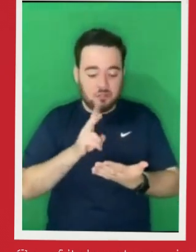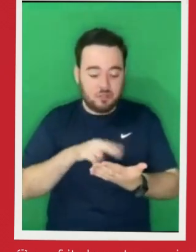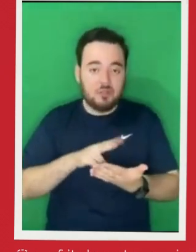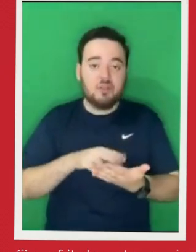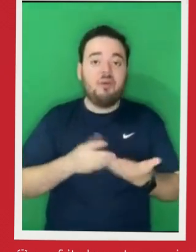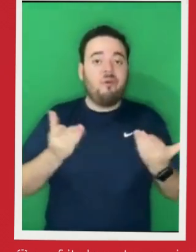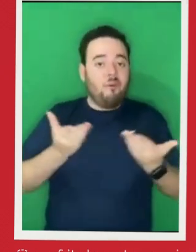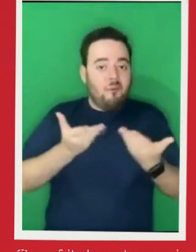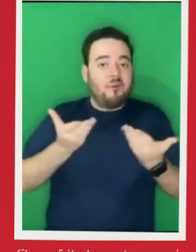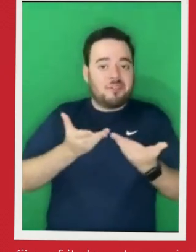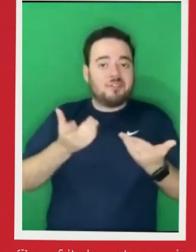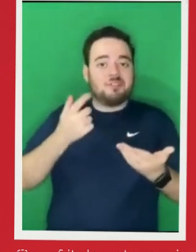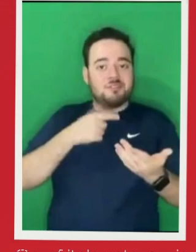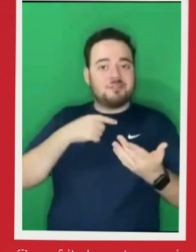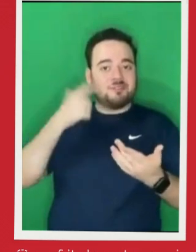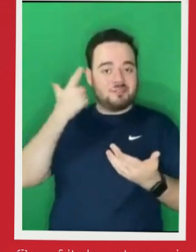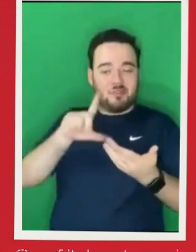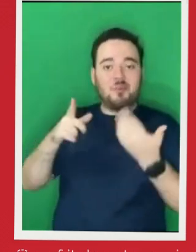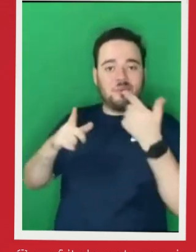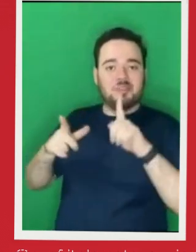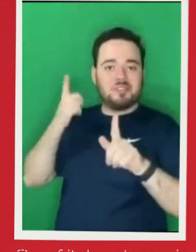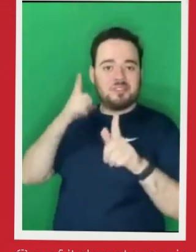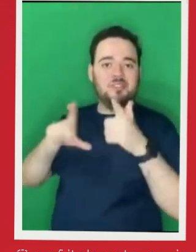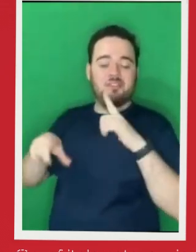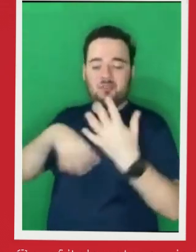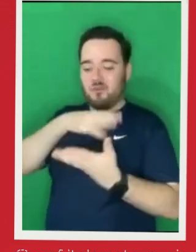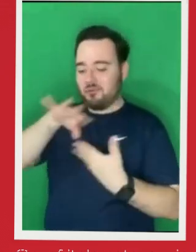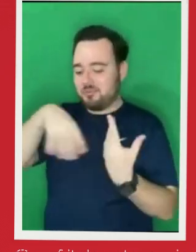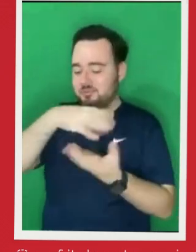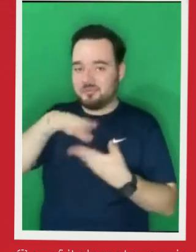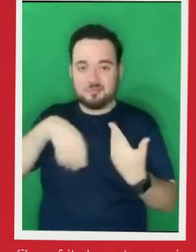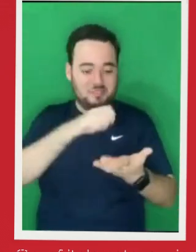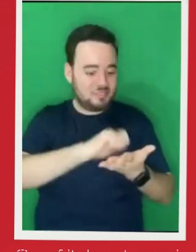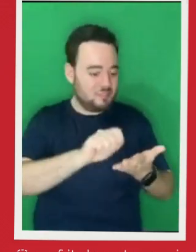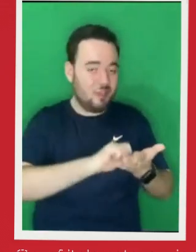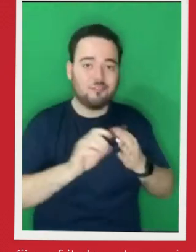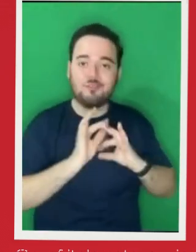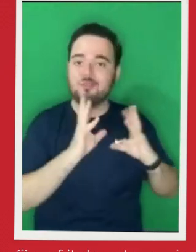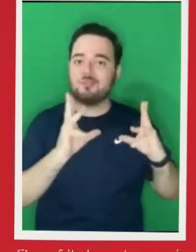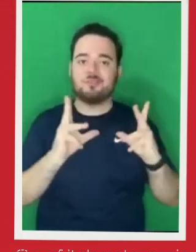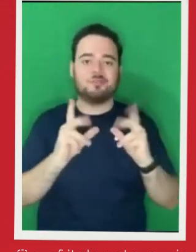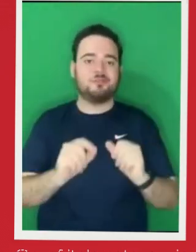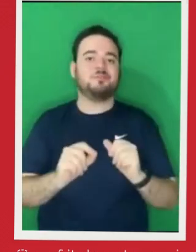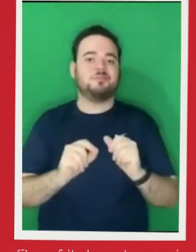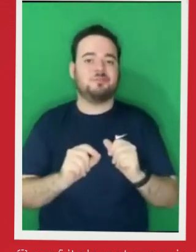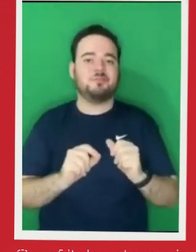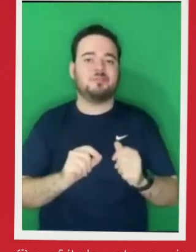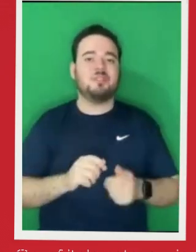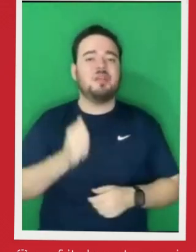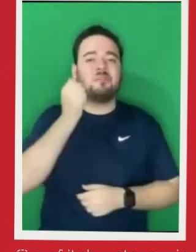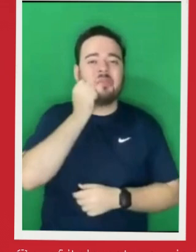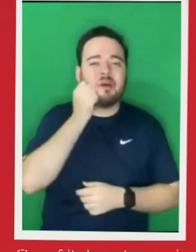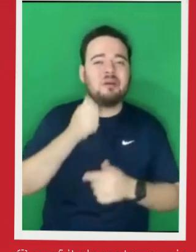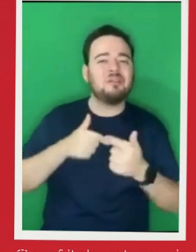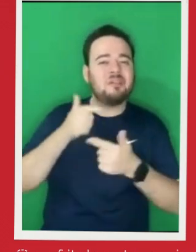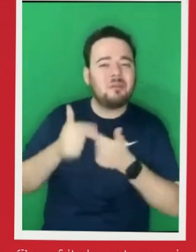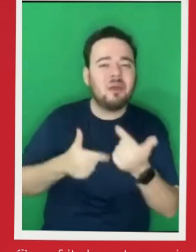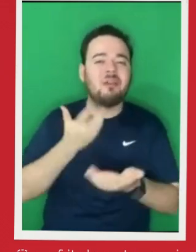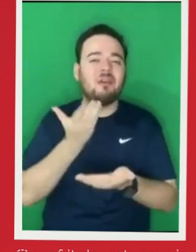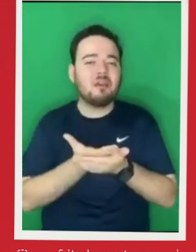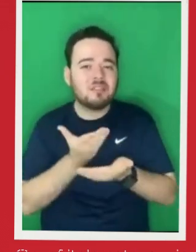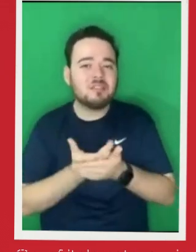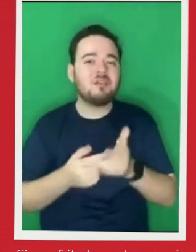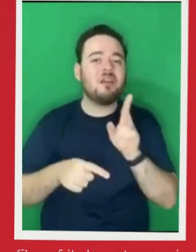E hoje em dia é uma perdição o quanto eu bagunço ele. Isso de ser mãe, trabalhar, estudar,